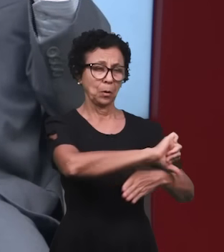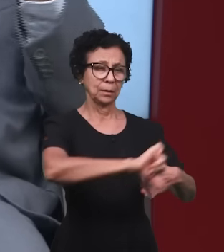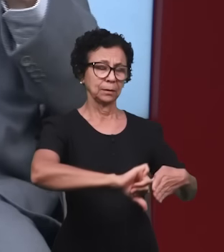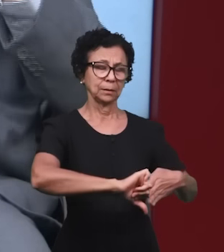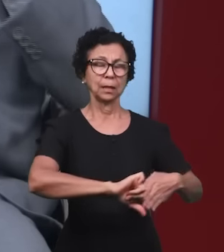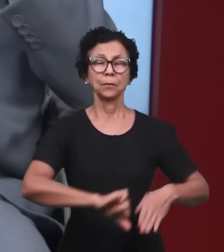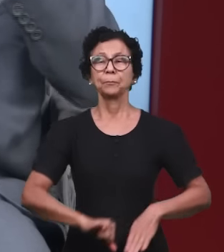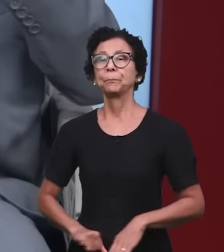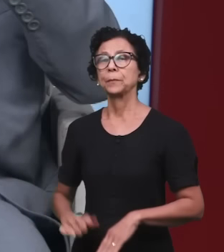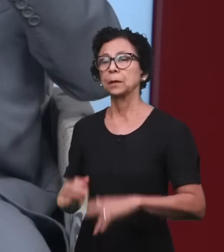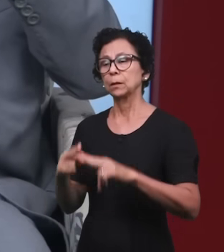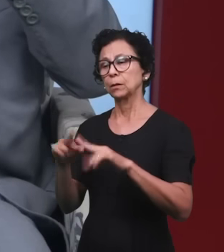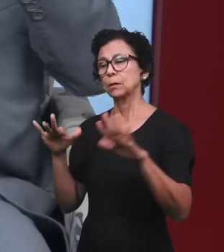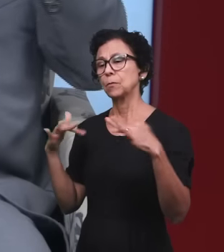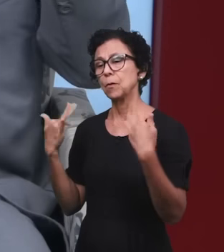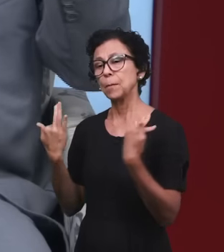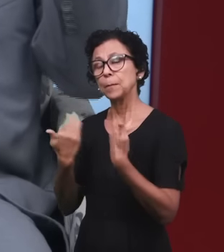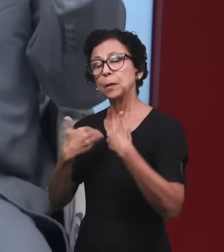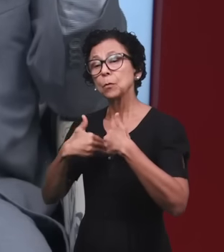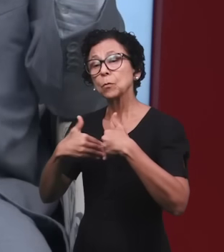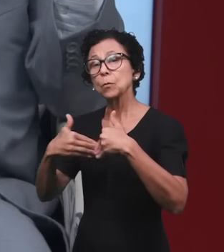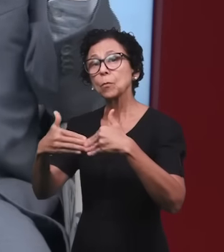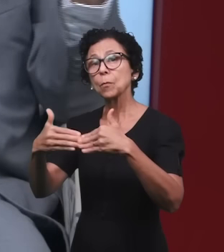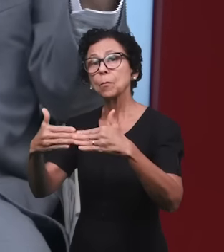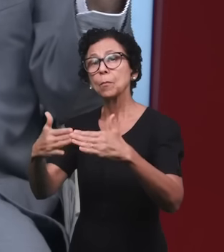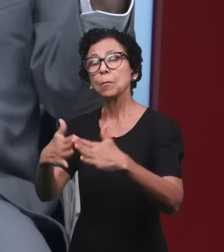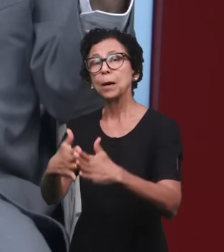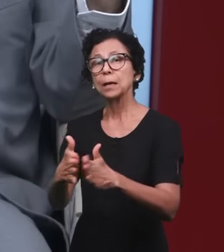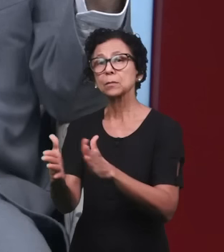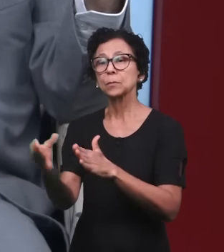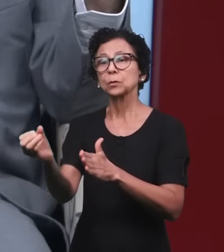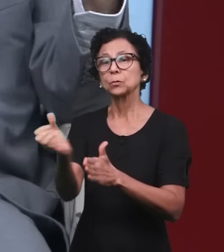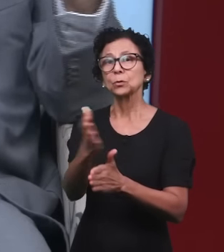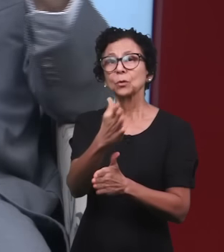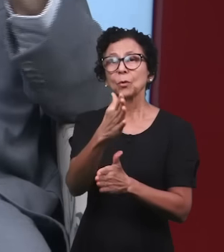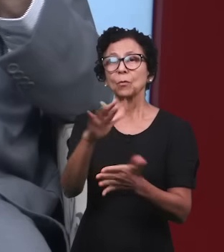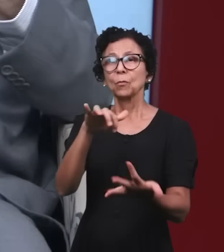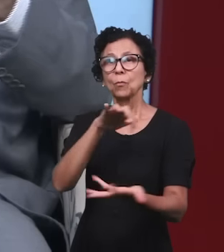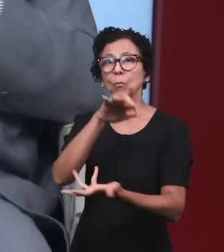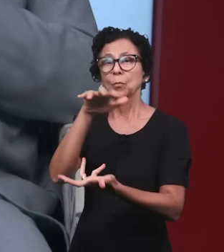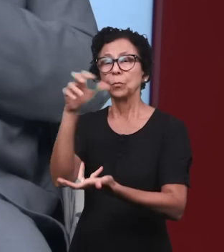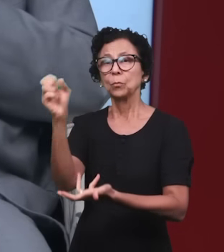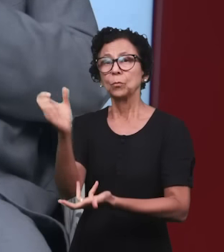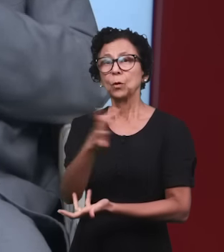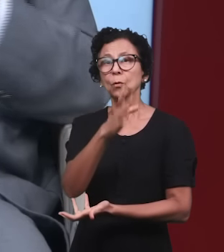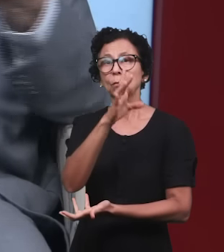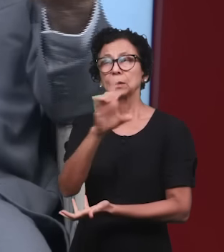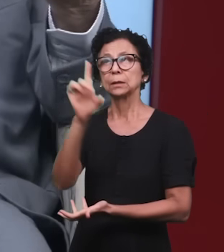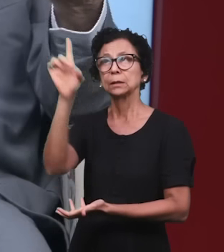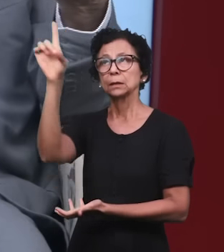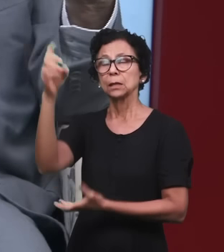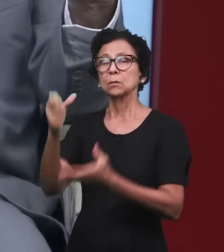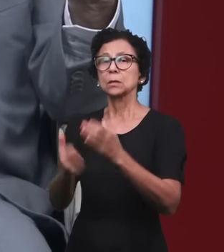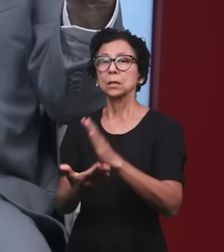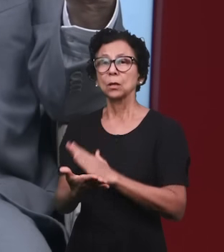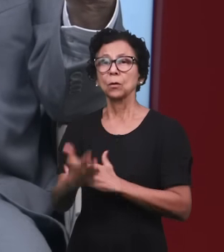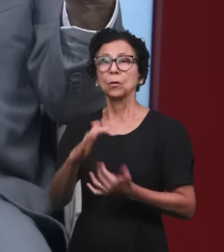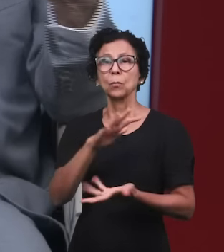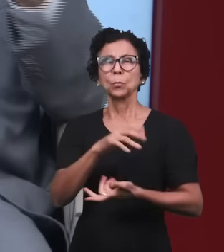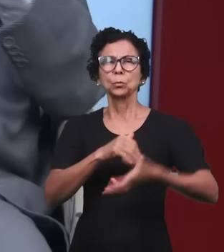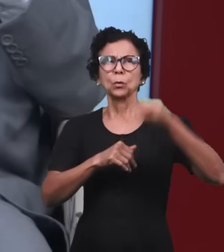família reiniciam um novo mundo gerado por Deus, ficando extinto o mundo